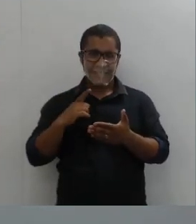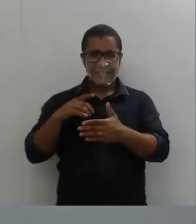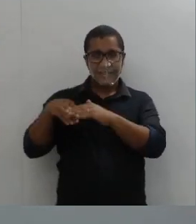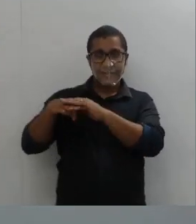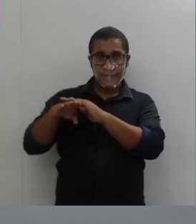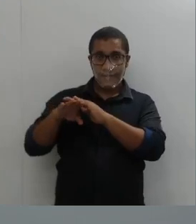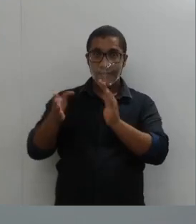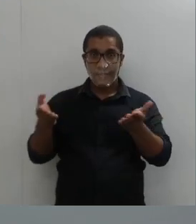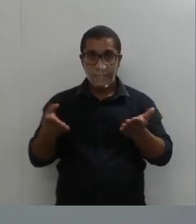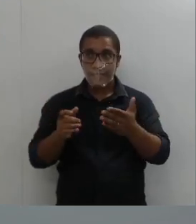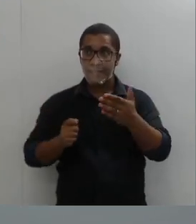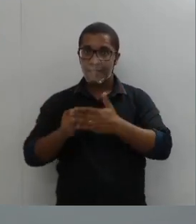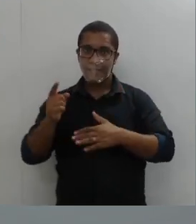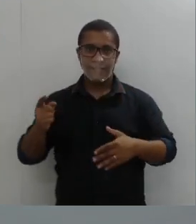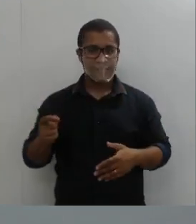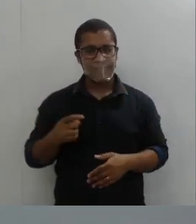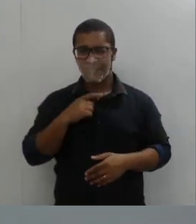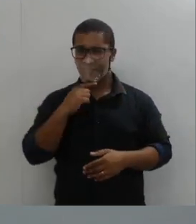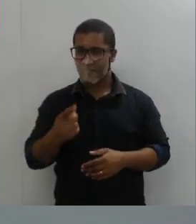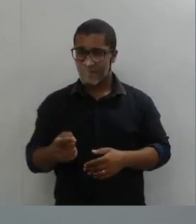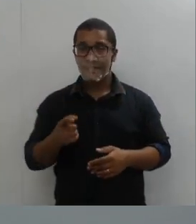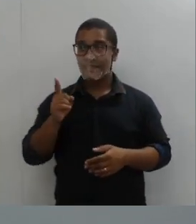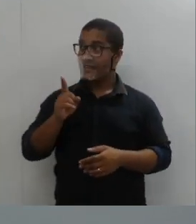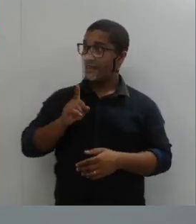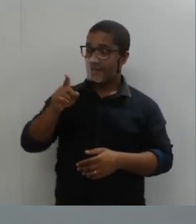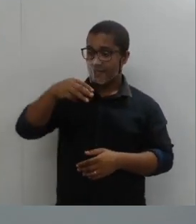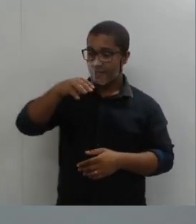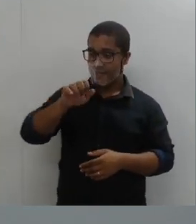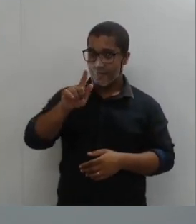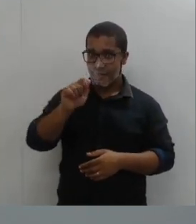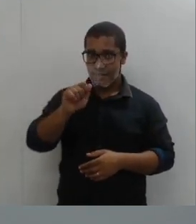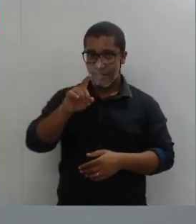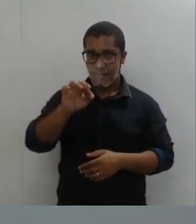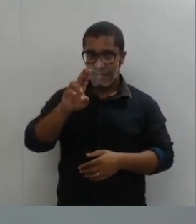essas relíquias para vender, né? O Mega Drive foi construído em